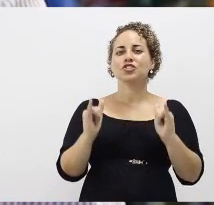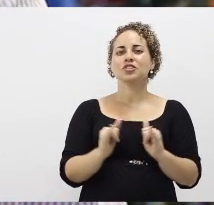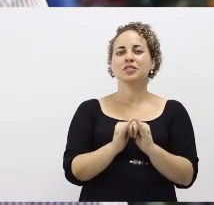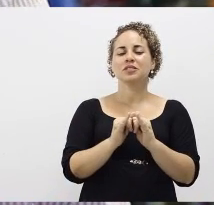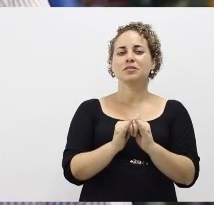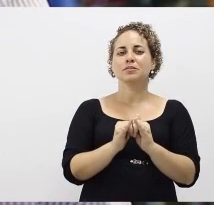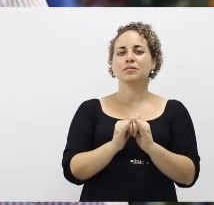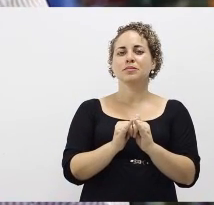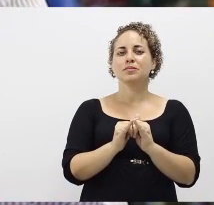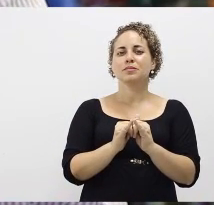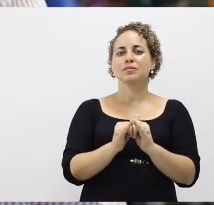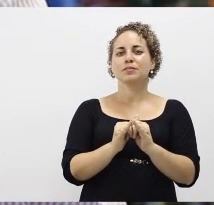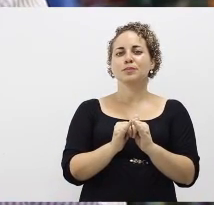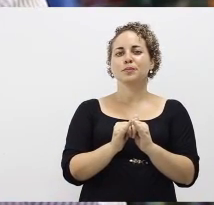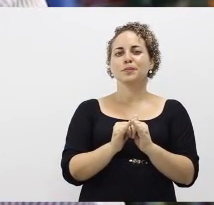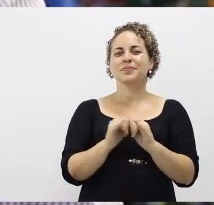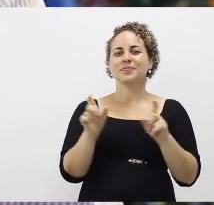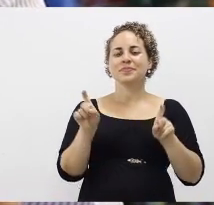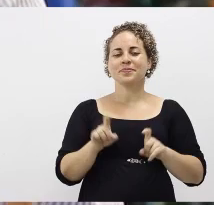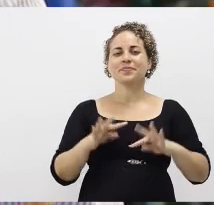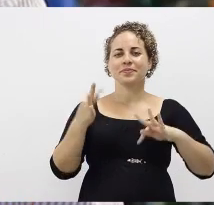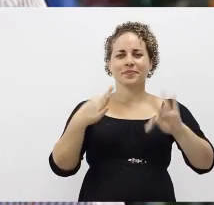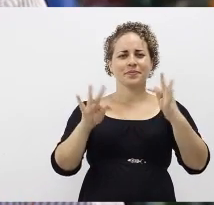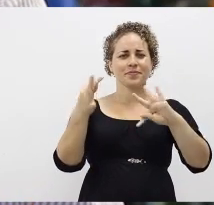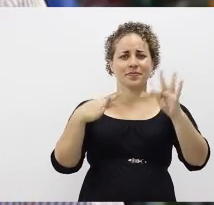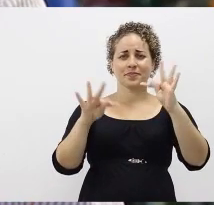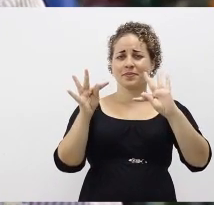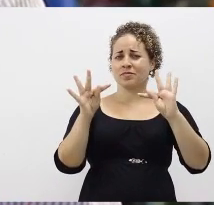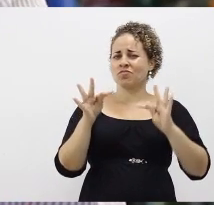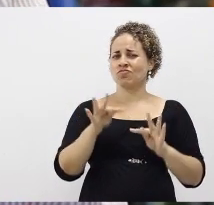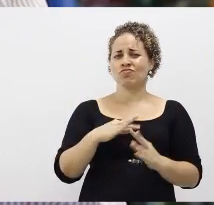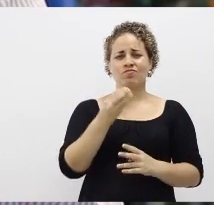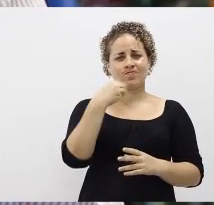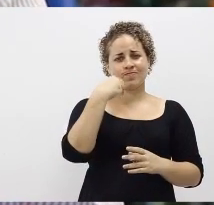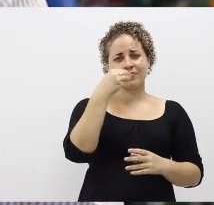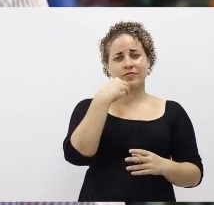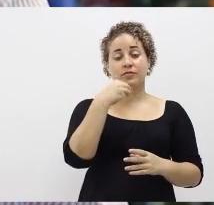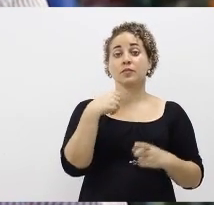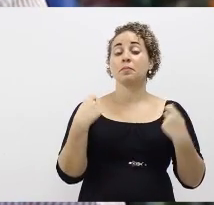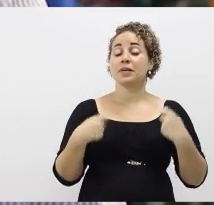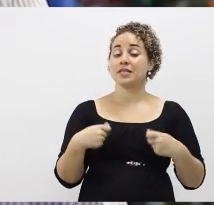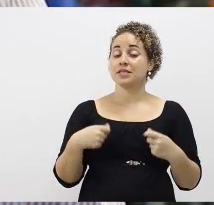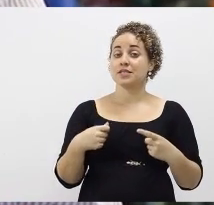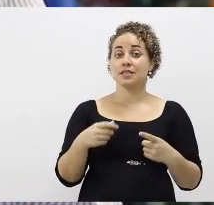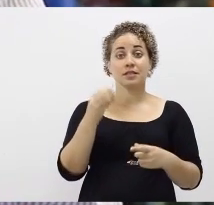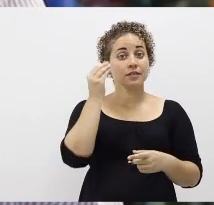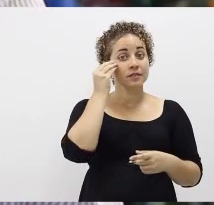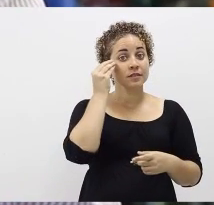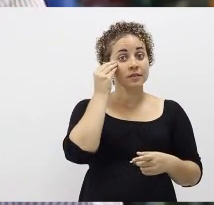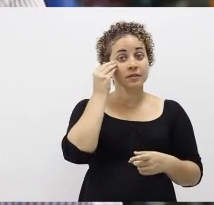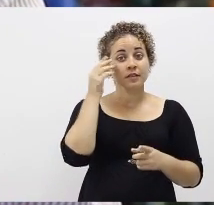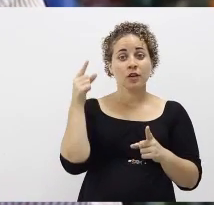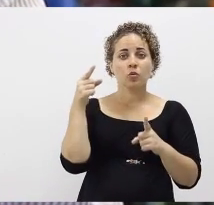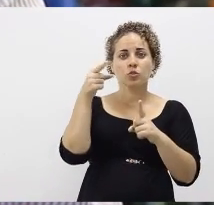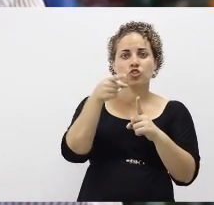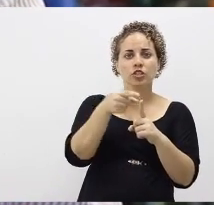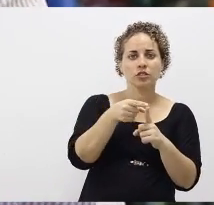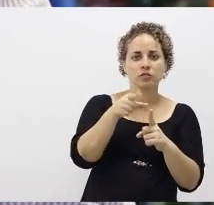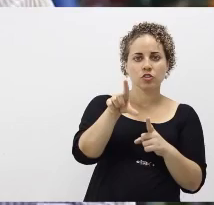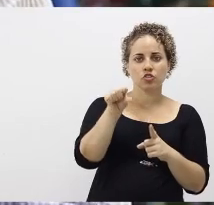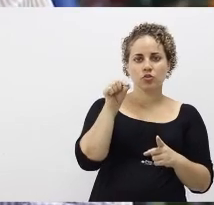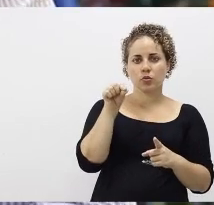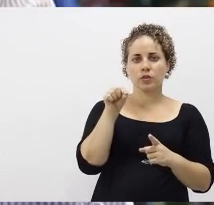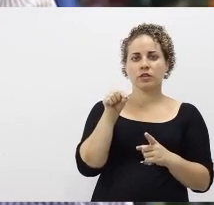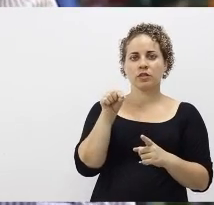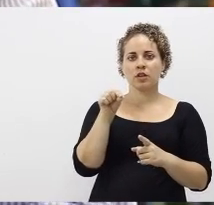bem? É preciso, além de definir bem o problema, identificar os objetivos da decisão, ou